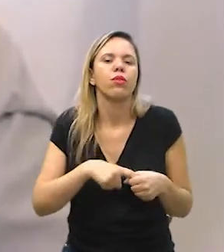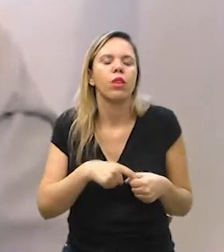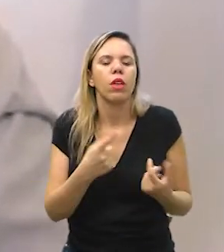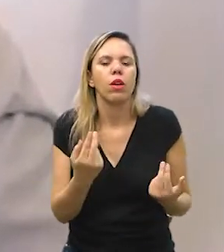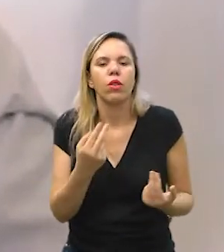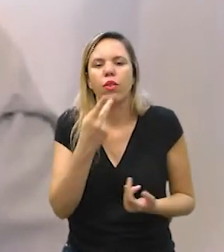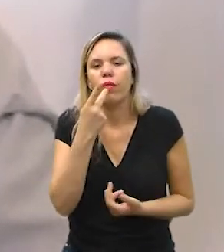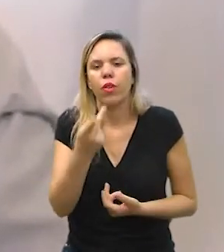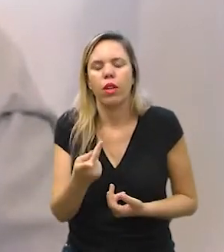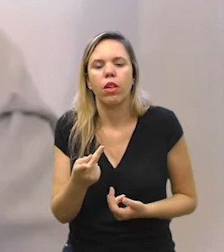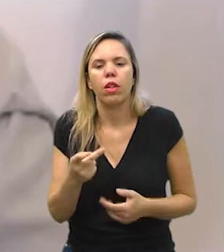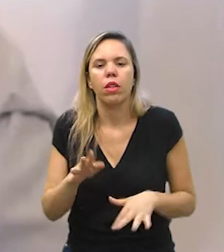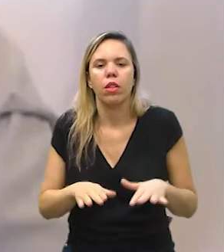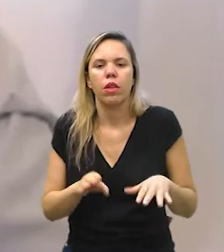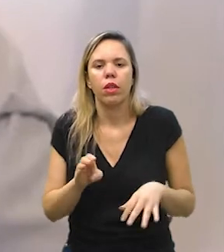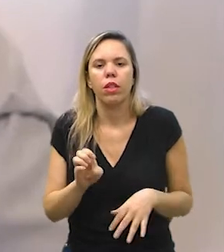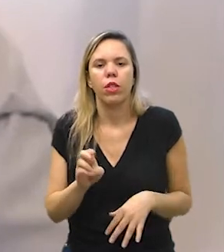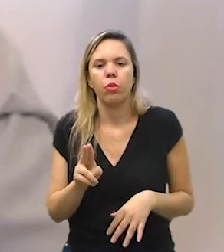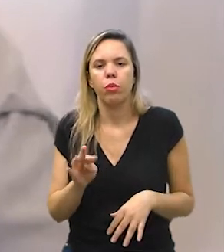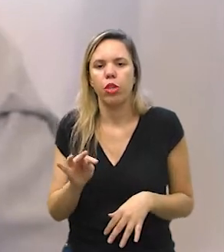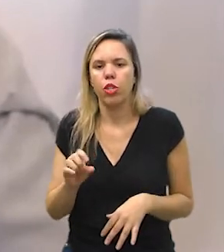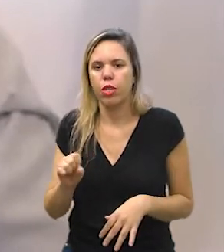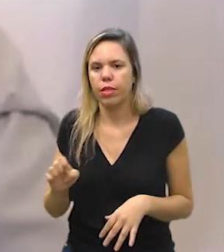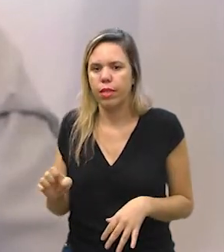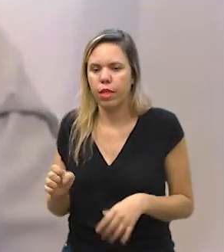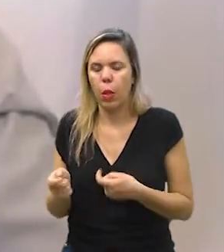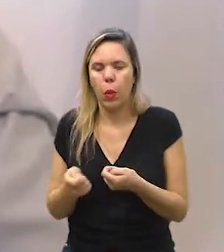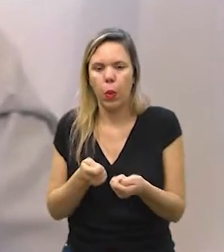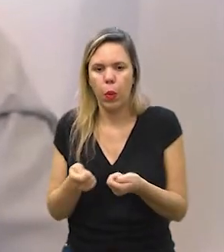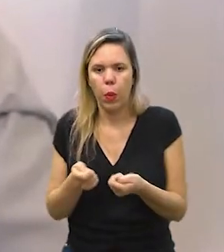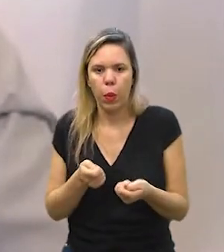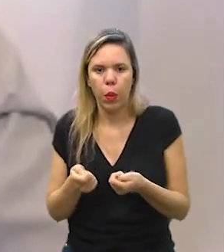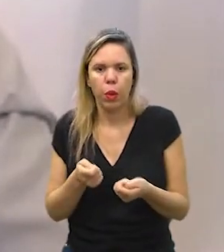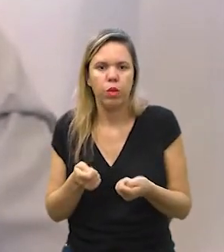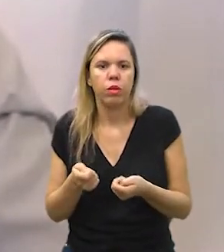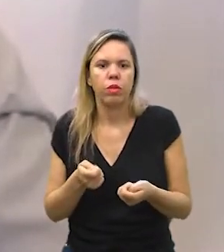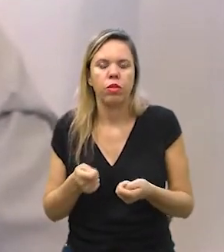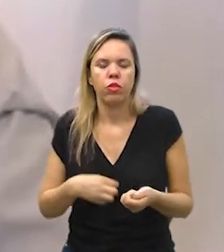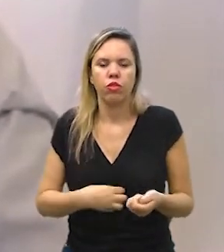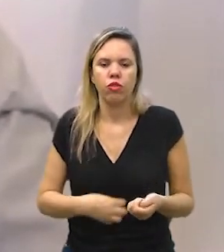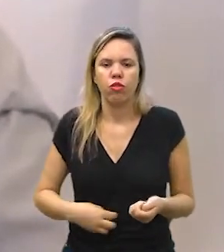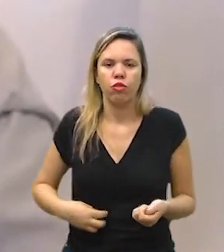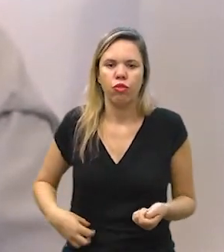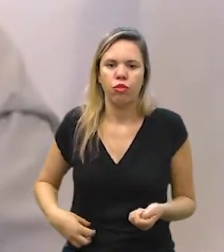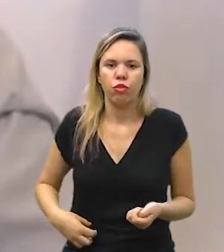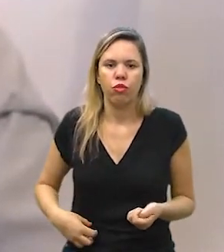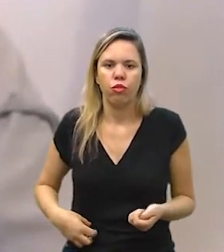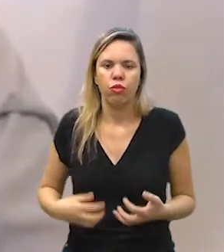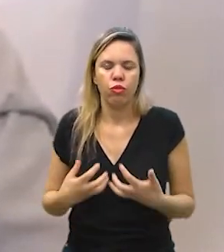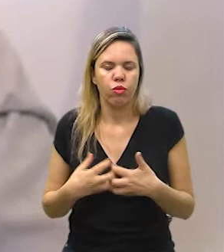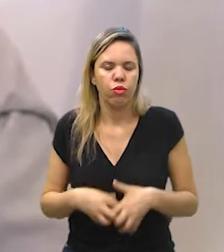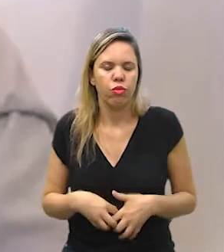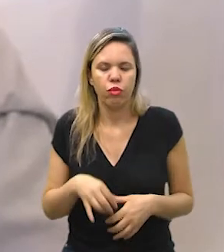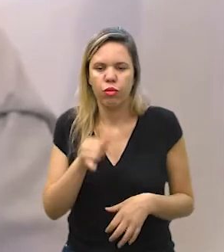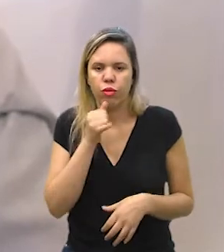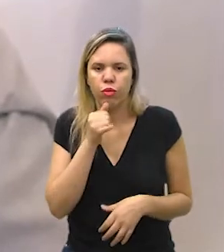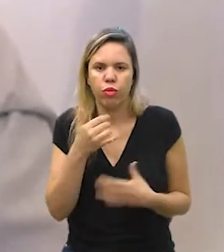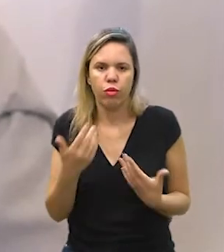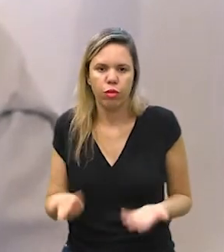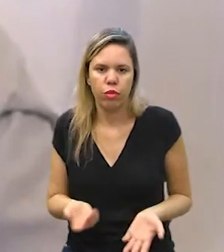chamei anteriormente de eubiose, ou seja, o equilíbrio dessa flora intestinal. Então, ele funciona, vamos assim dizer,